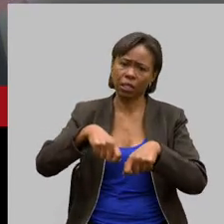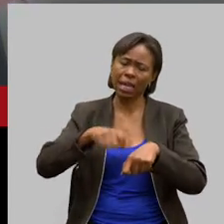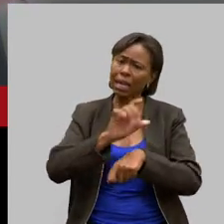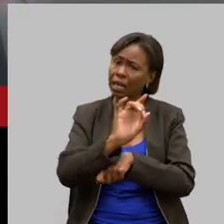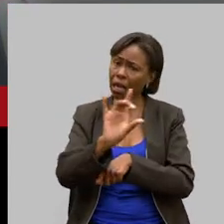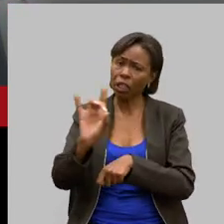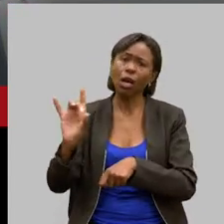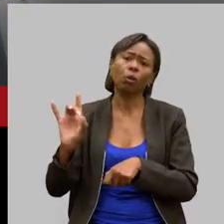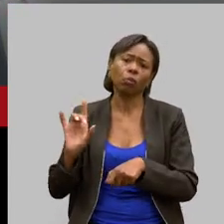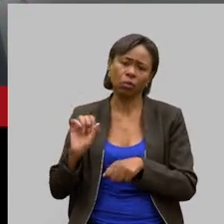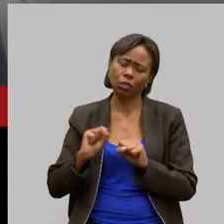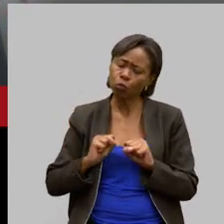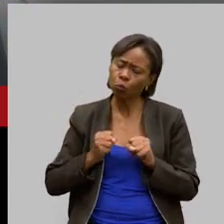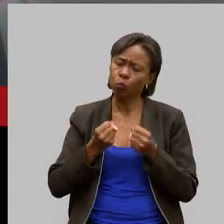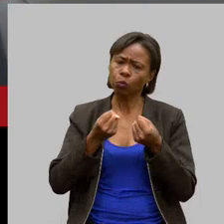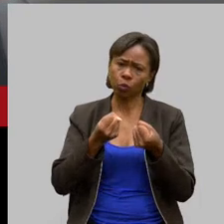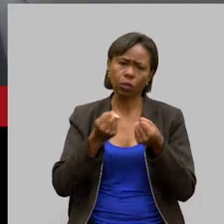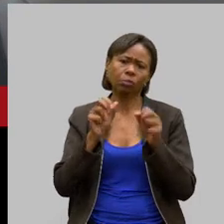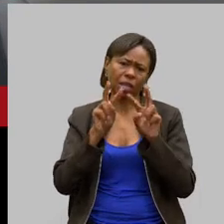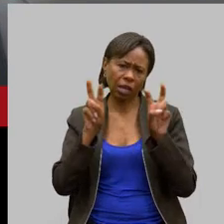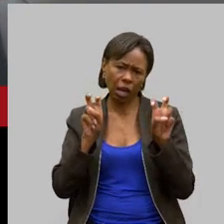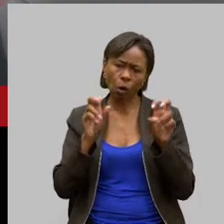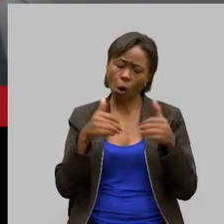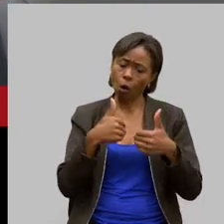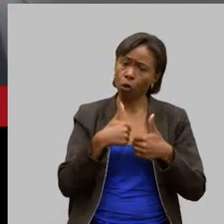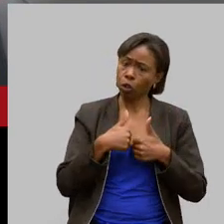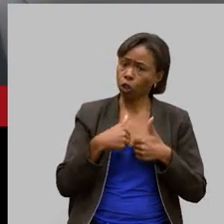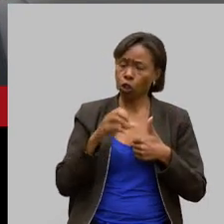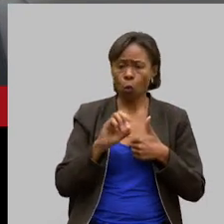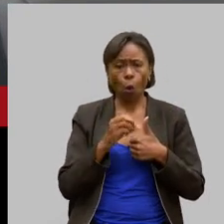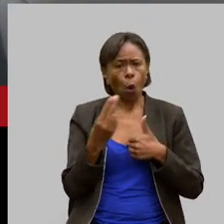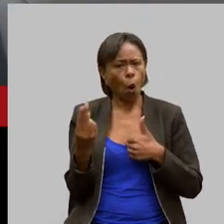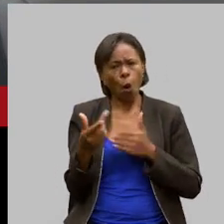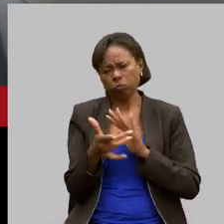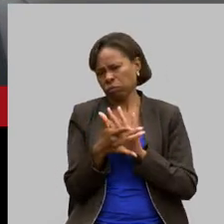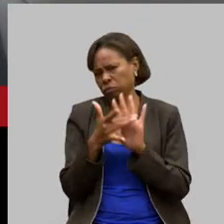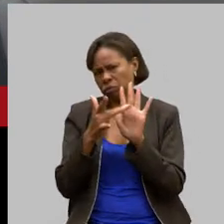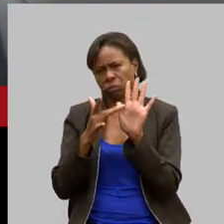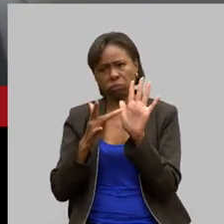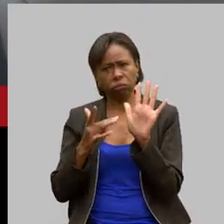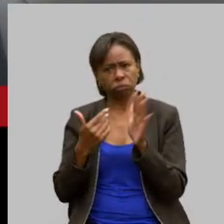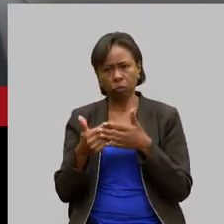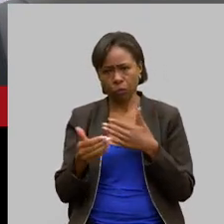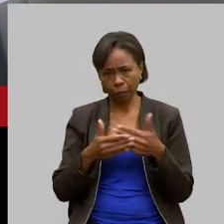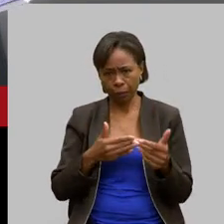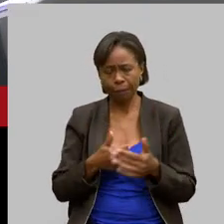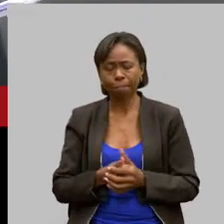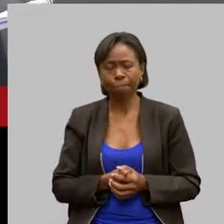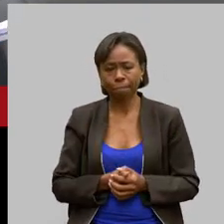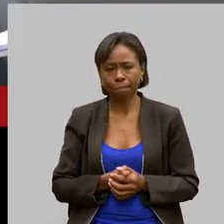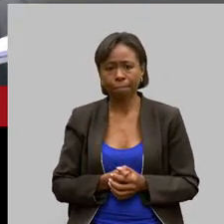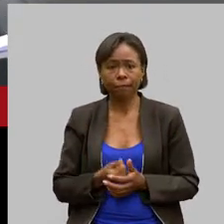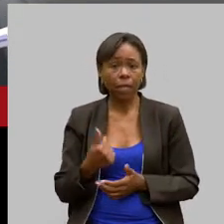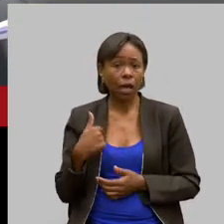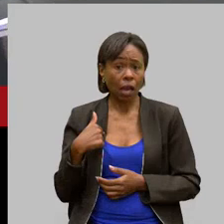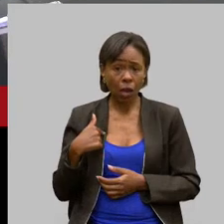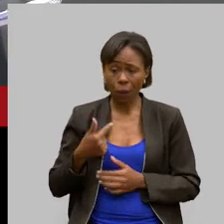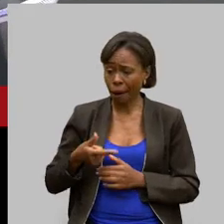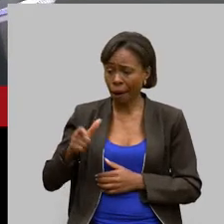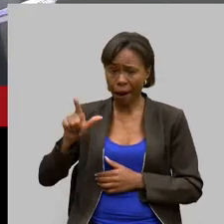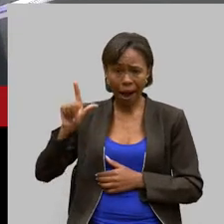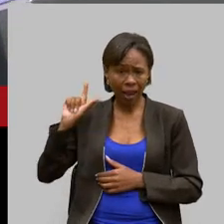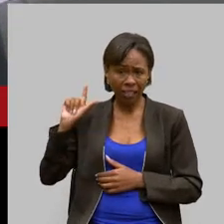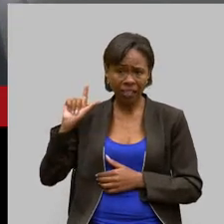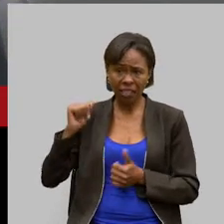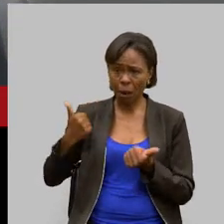por essa causa seja pelo autismo ou seja pela inúmeras deficiências então assim eu não tive apoio nenhum eu vim de uma